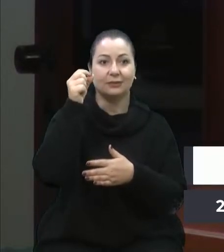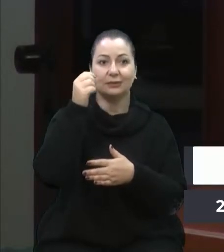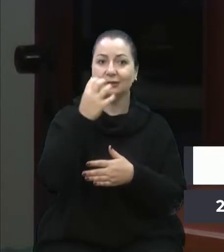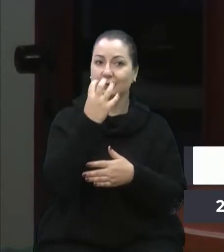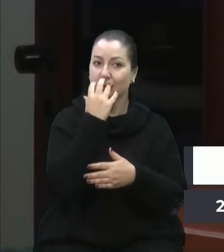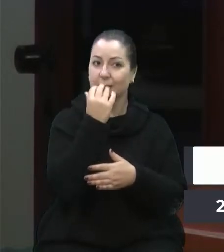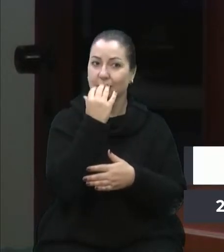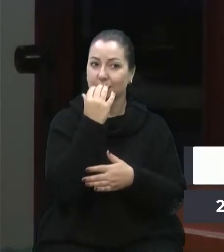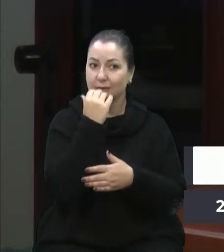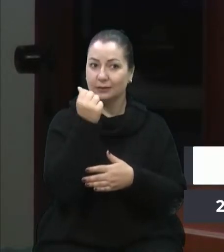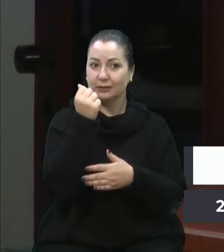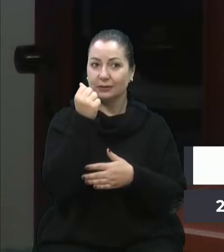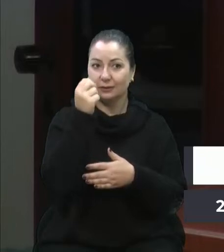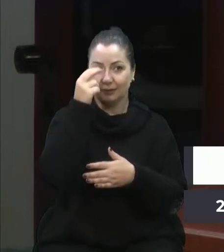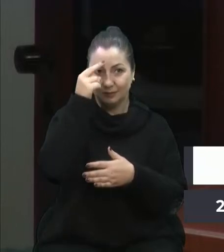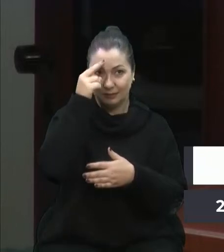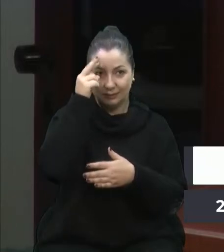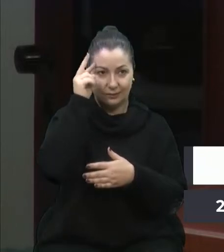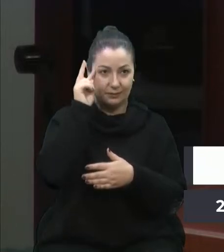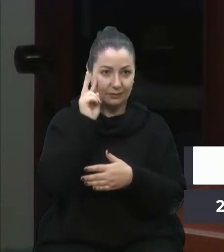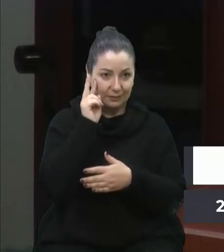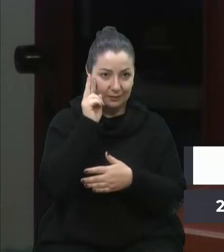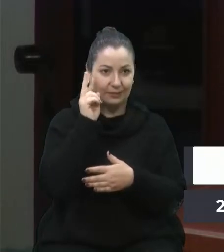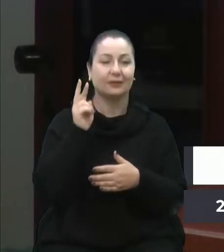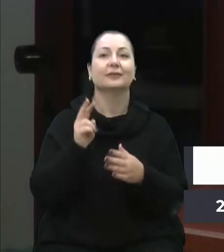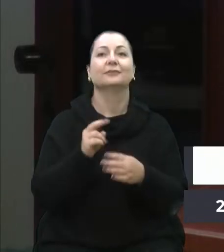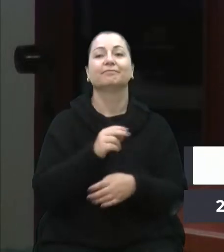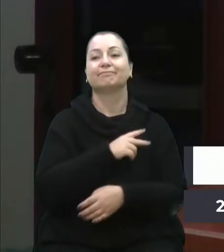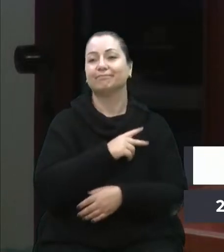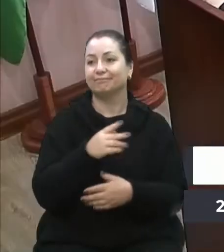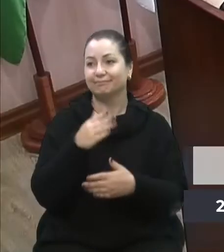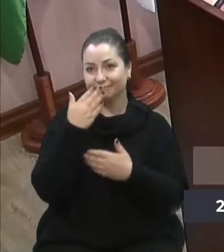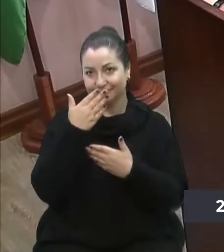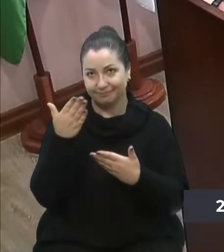e vereador Velocino Wes. Era isso, senhora presidente.